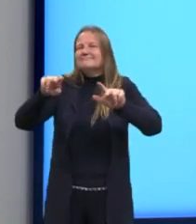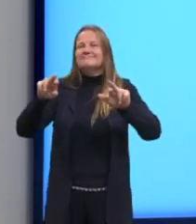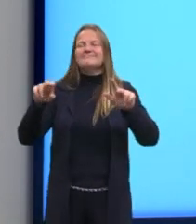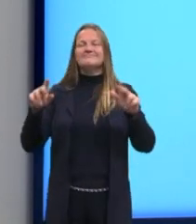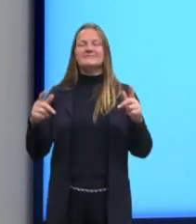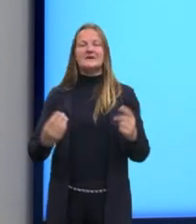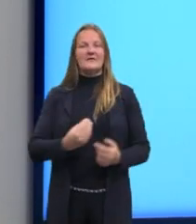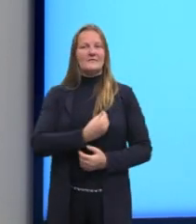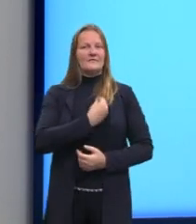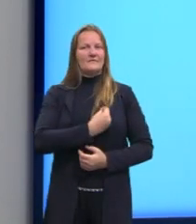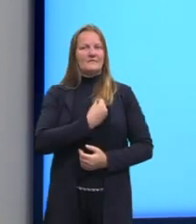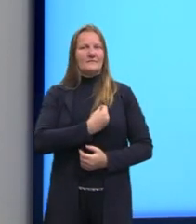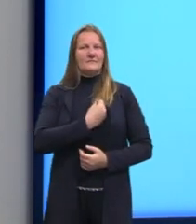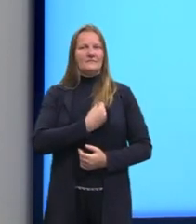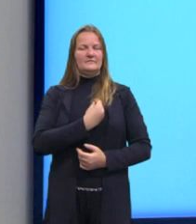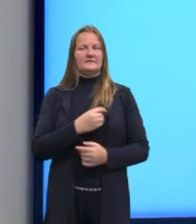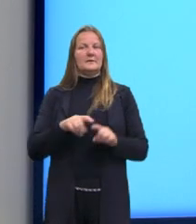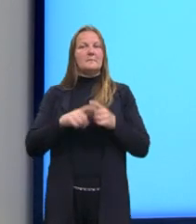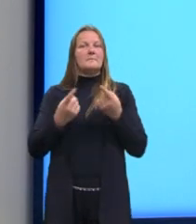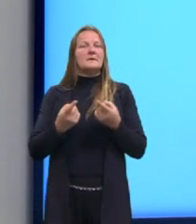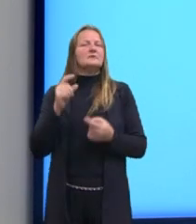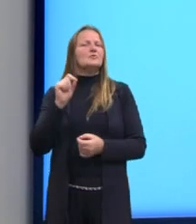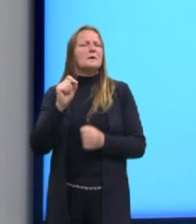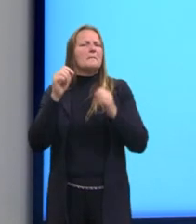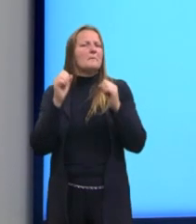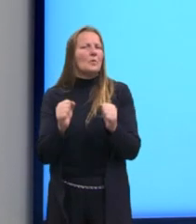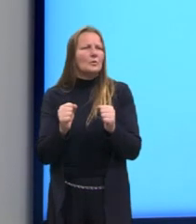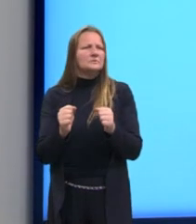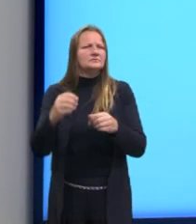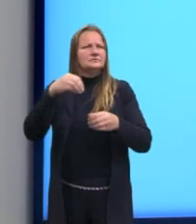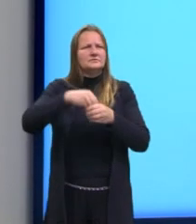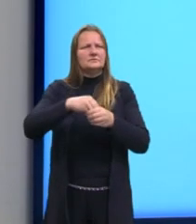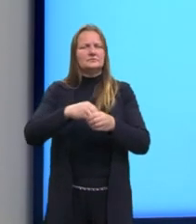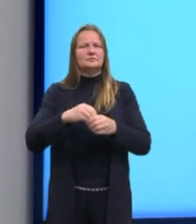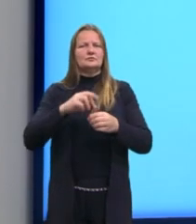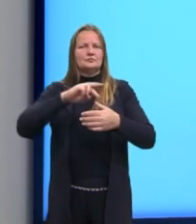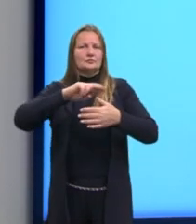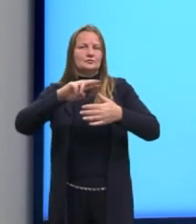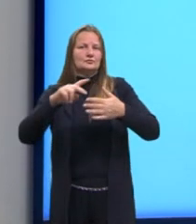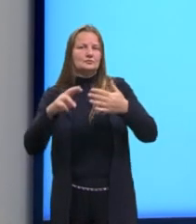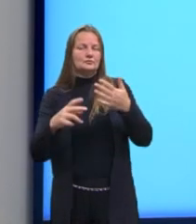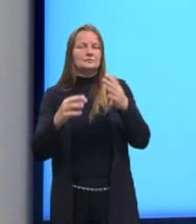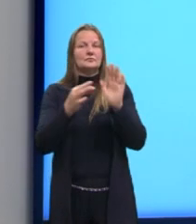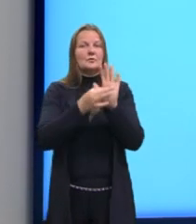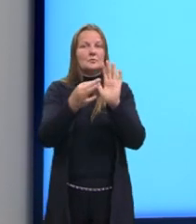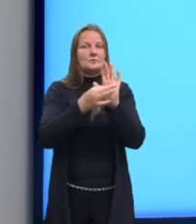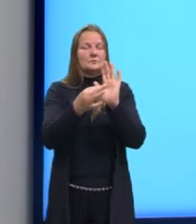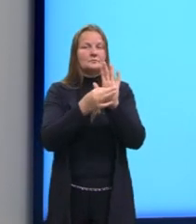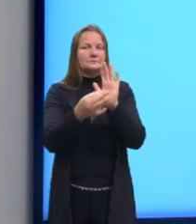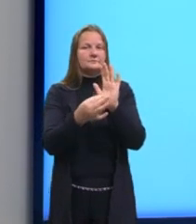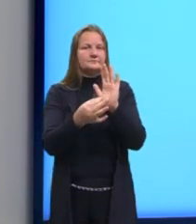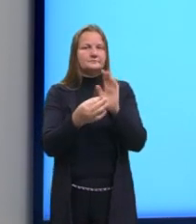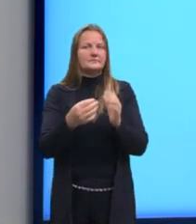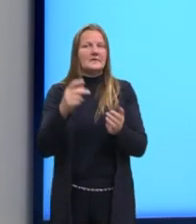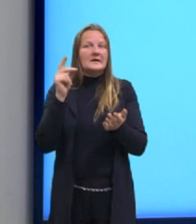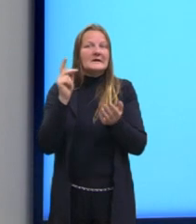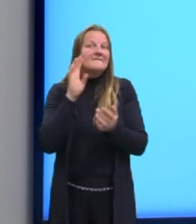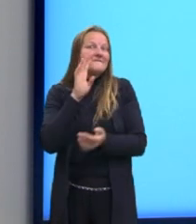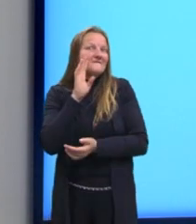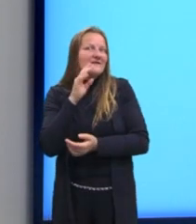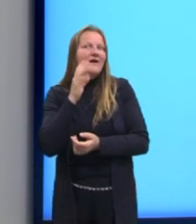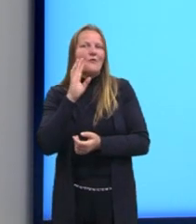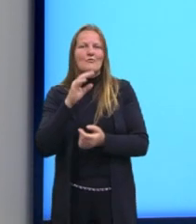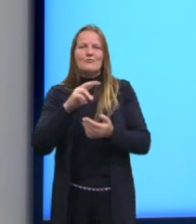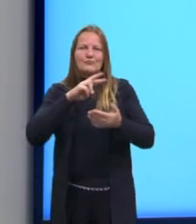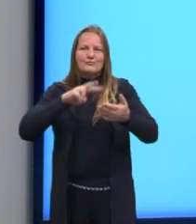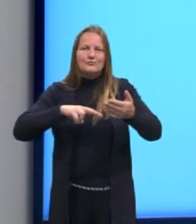na vida, né? Mas o que pode aí gerar um artigo de opinião que de fato seja um artigo bacana, que